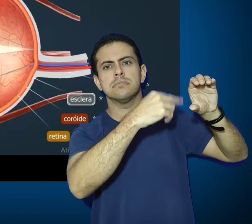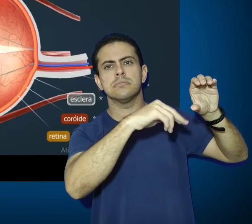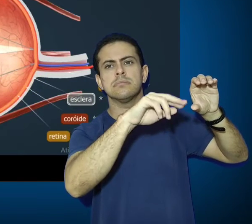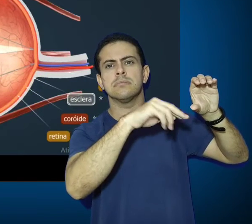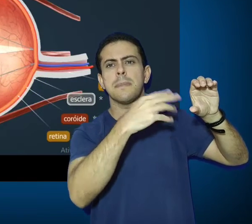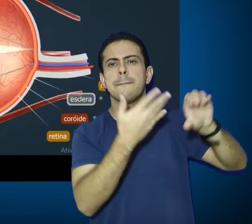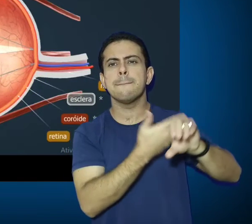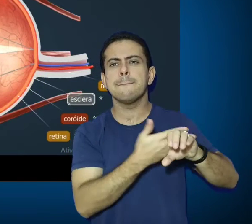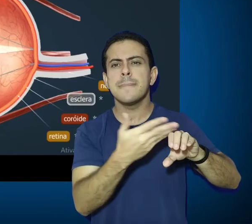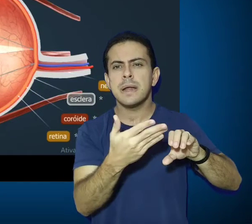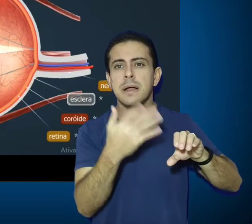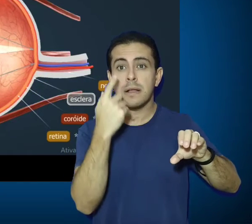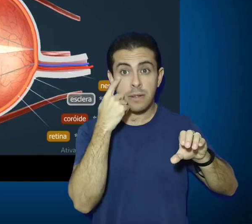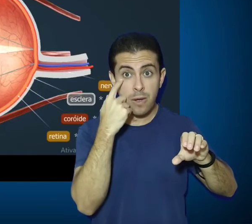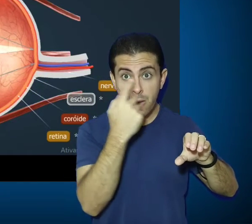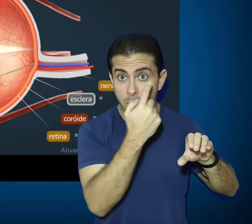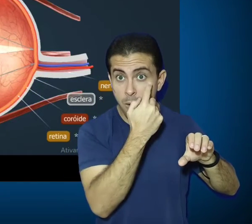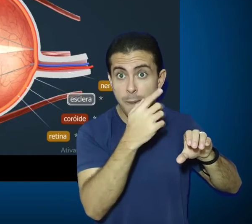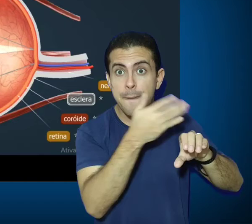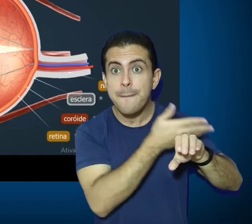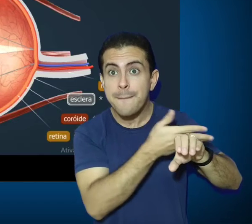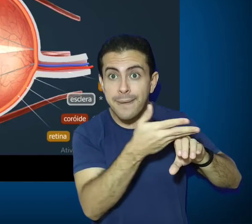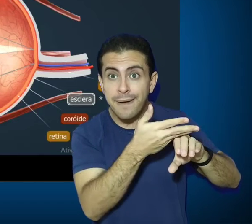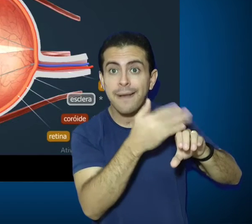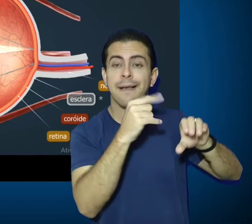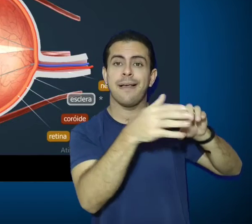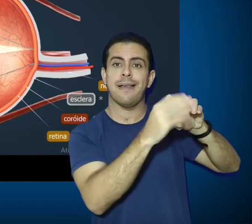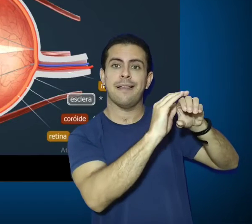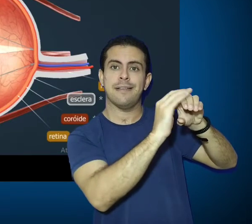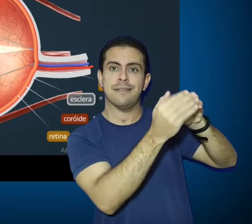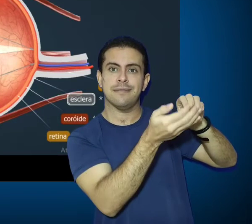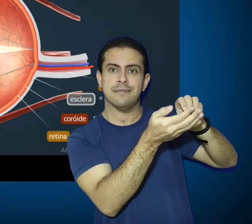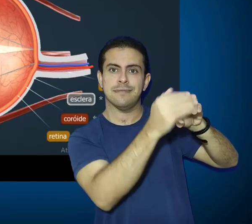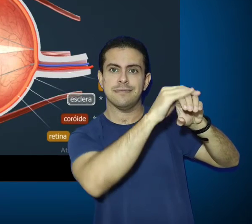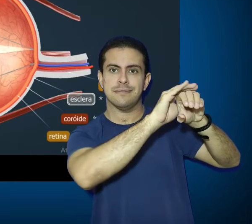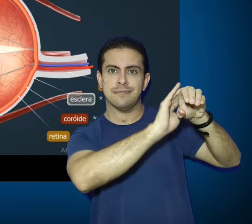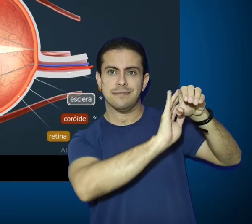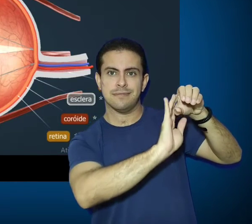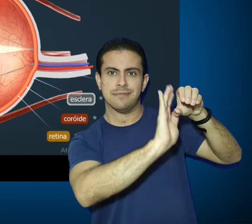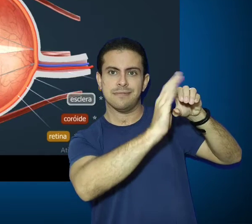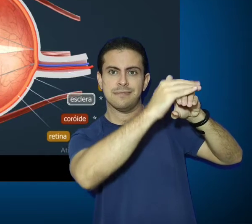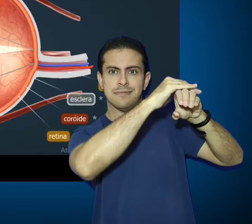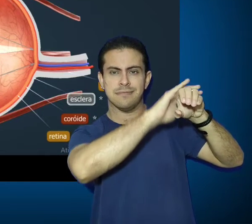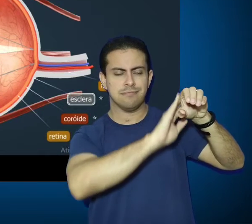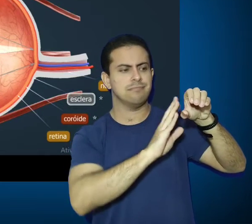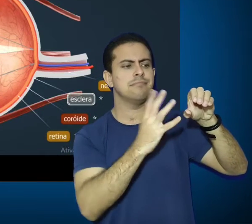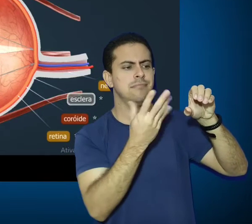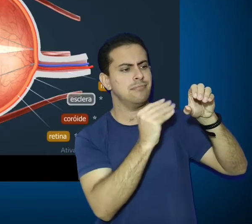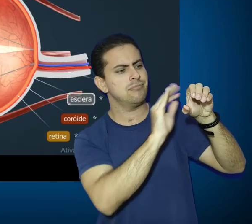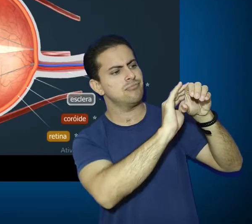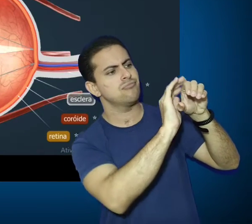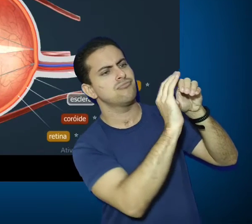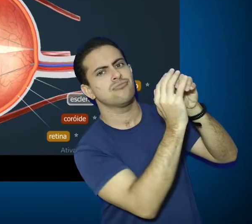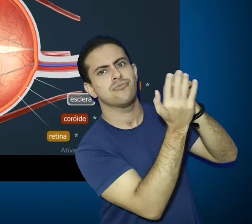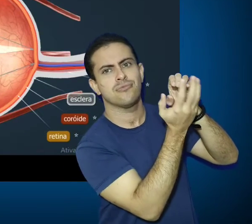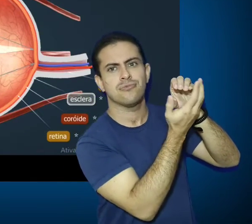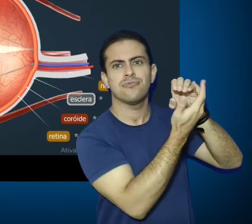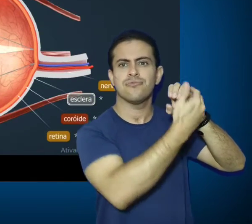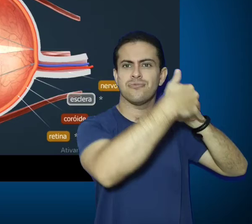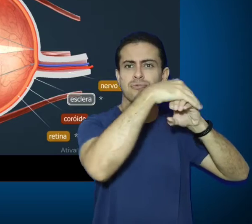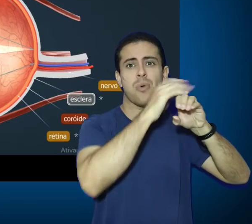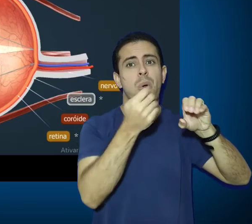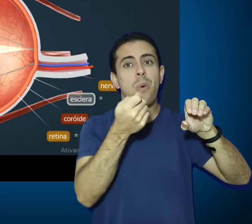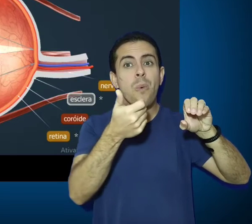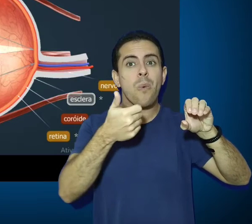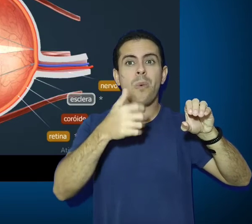cor branca ao olho. É a camada externa, branca, é bastante extensa, recobre a maior parte do globo